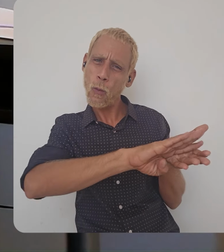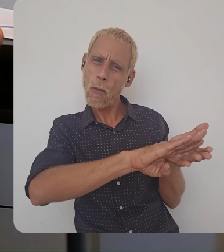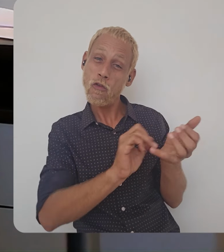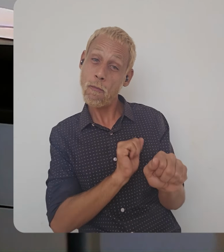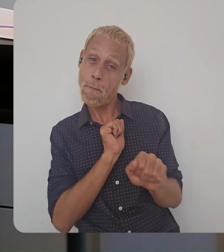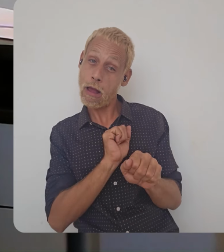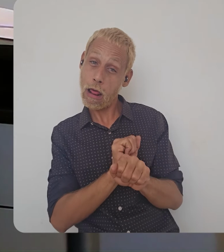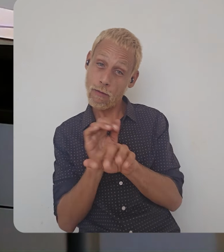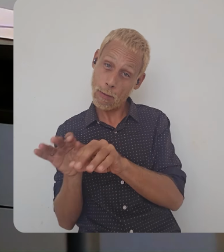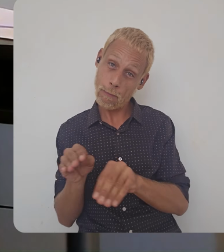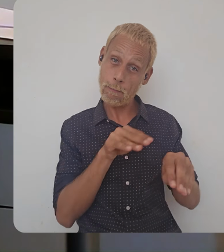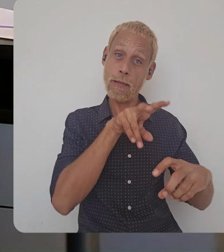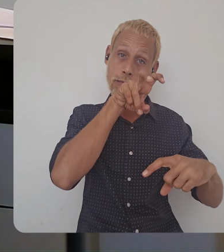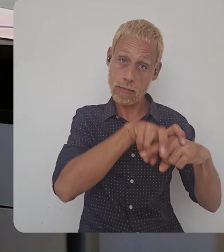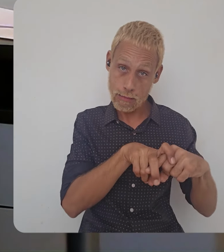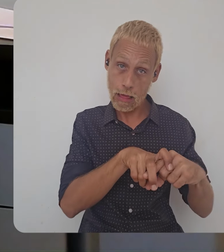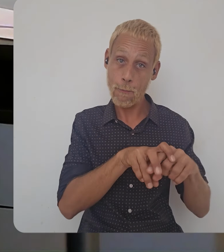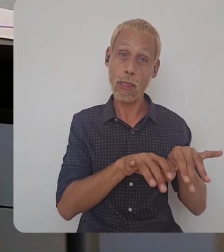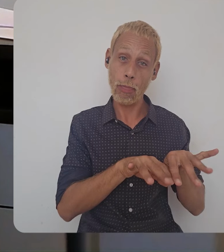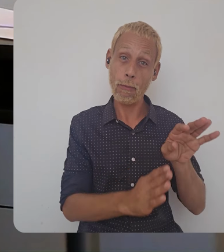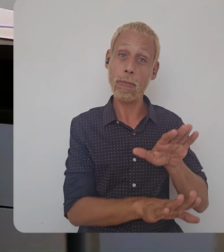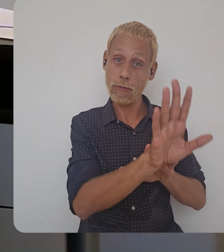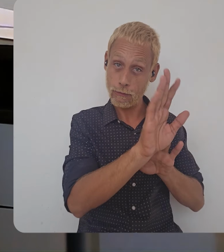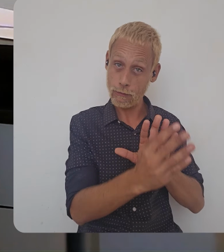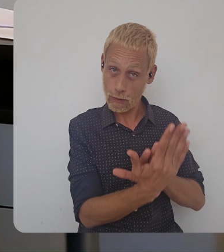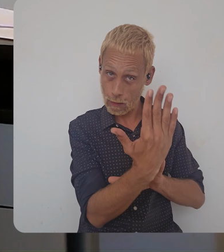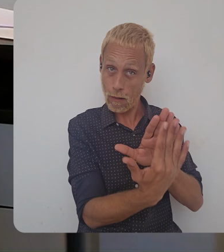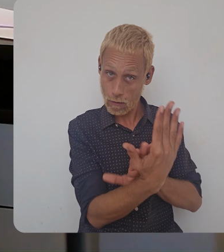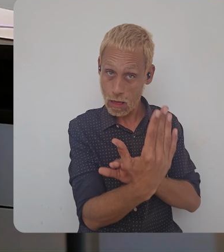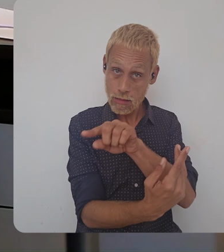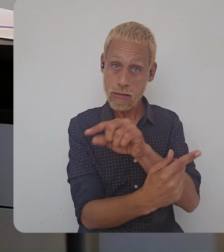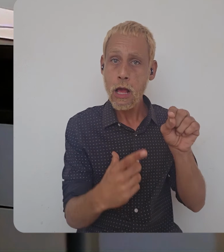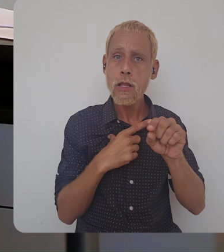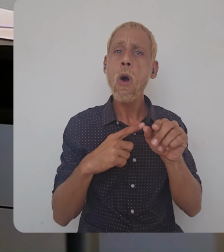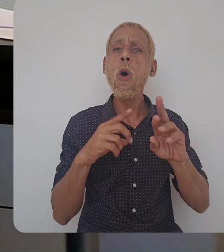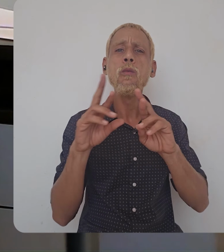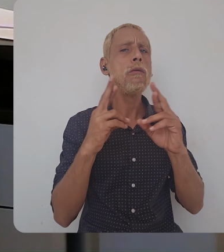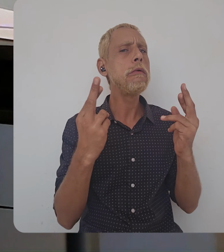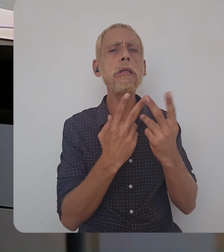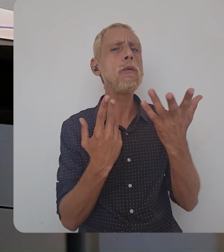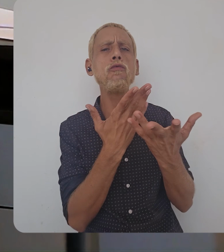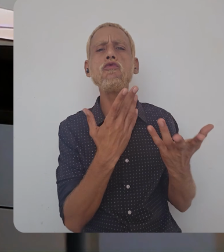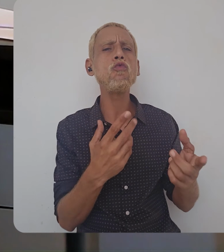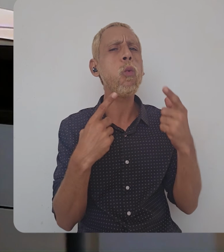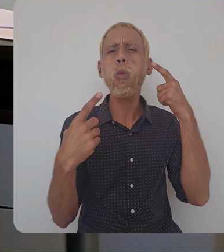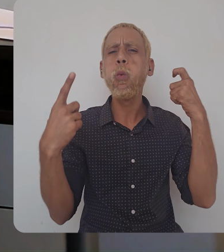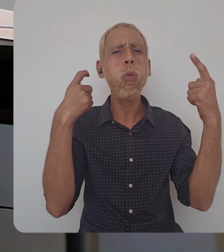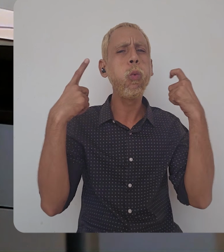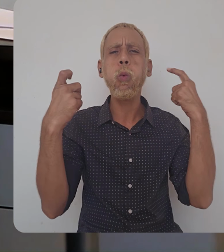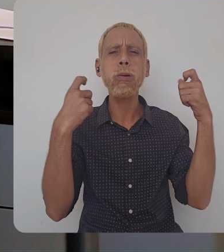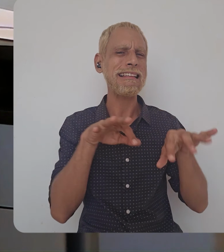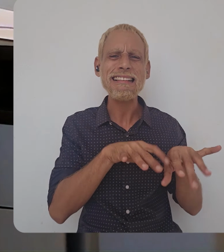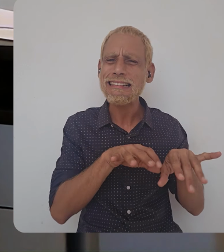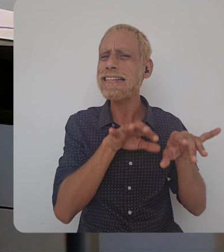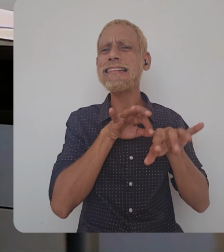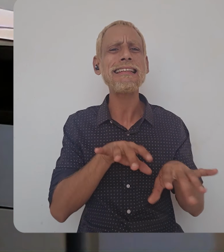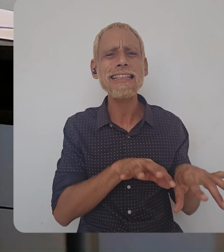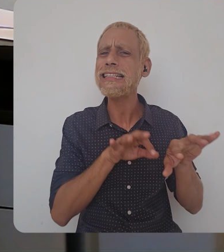sobrando. A gente ficava esperando para vincular, mas havia uma união. Outra coisa, na redação era uma